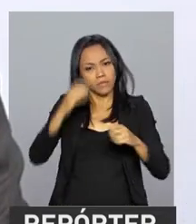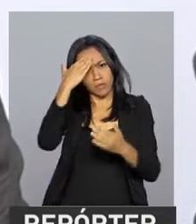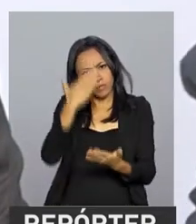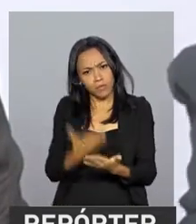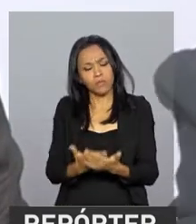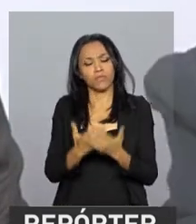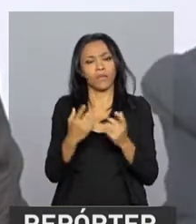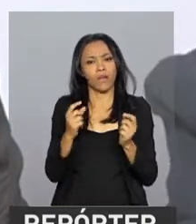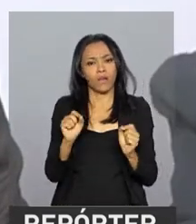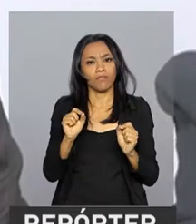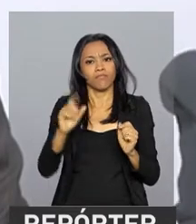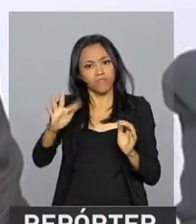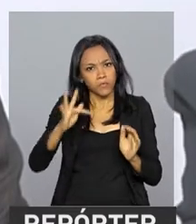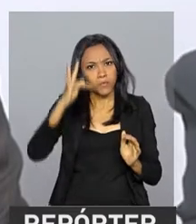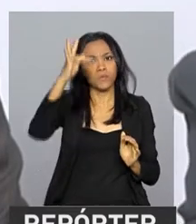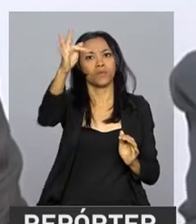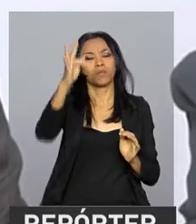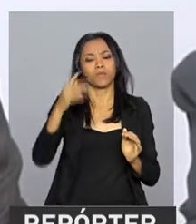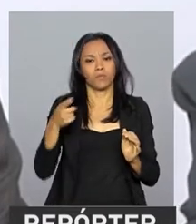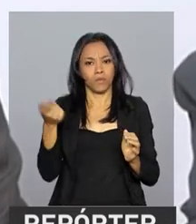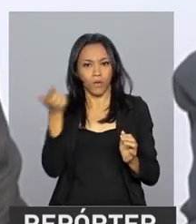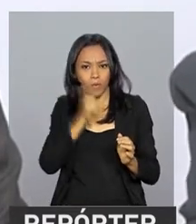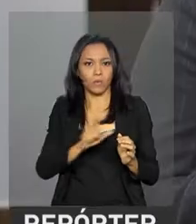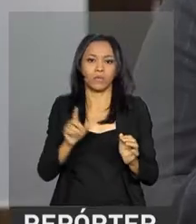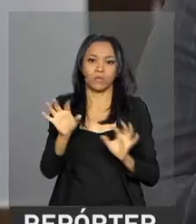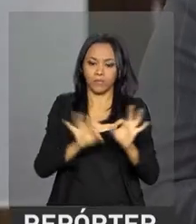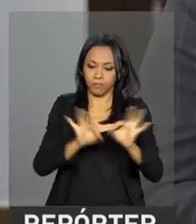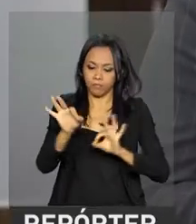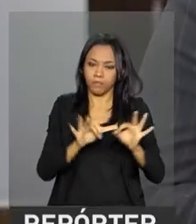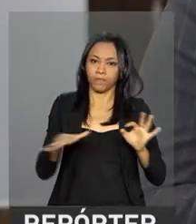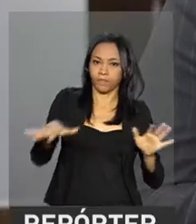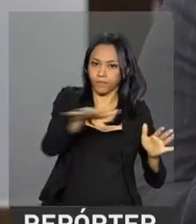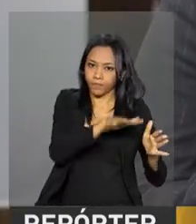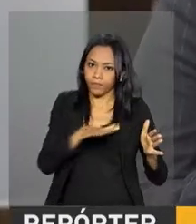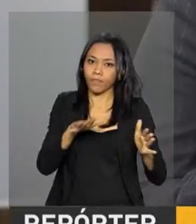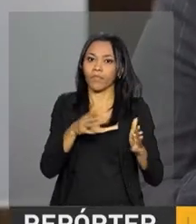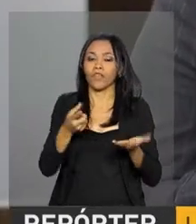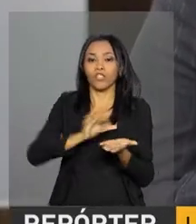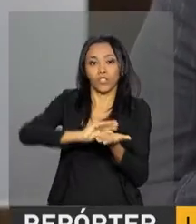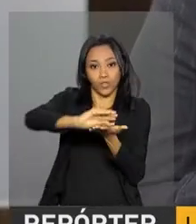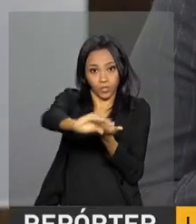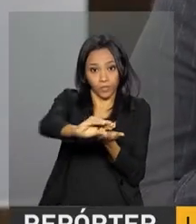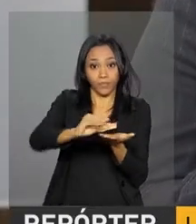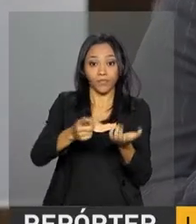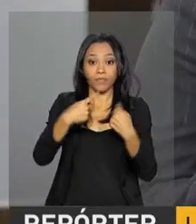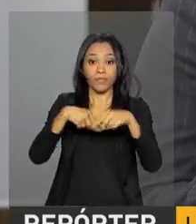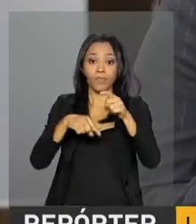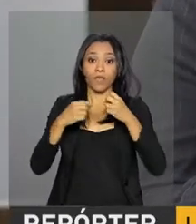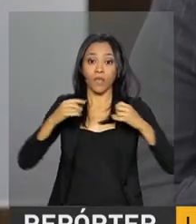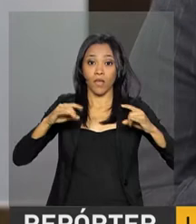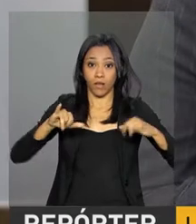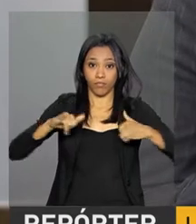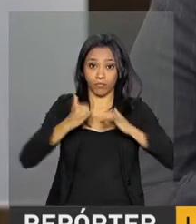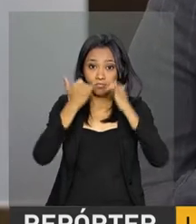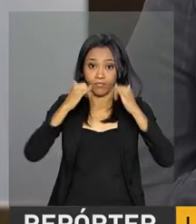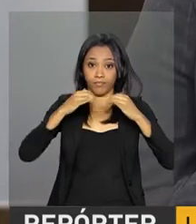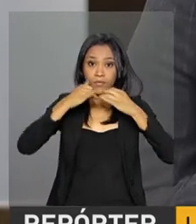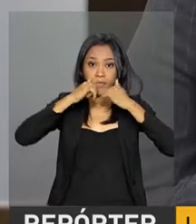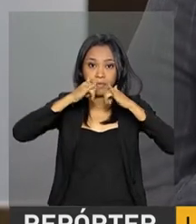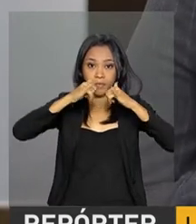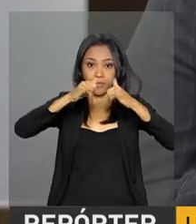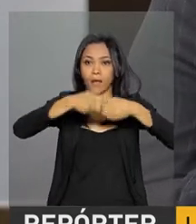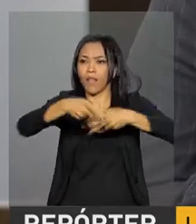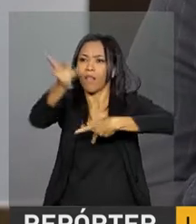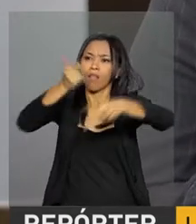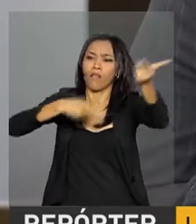futuro para poder fazer esse nível de investimento. As linhas de transmissão levam energia das usinas geradoras até os